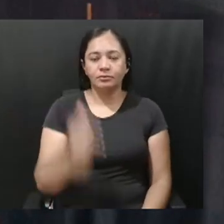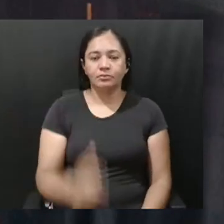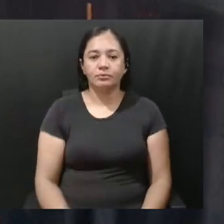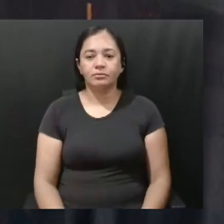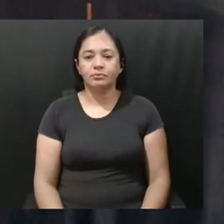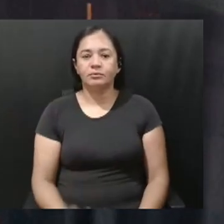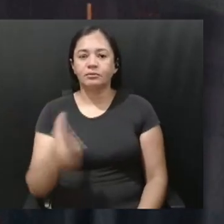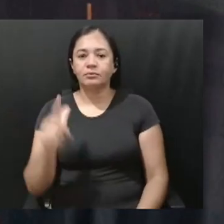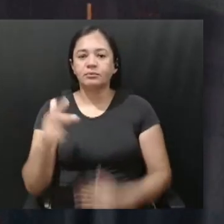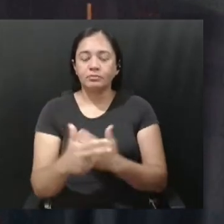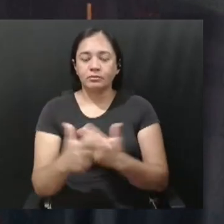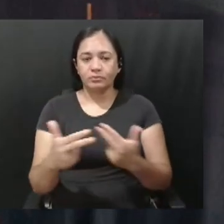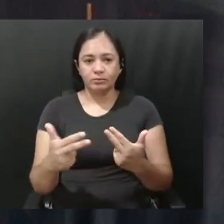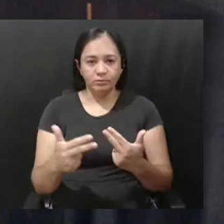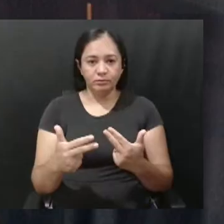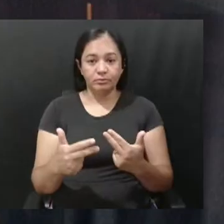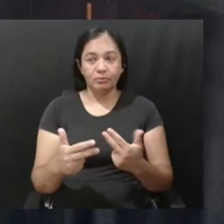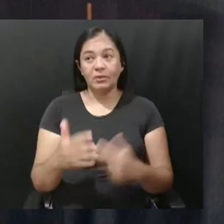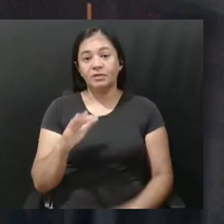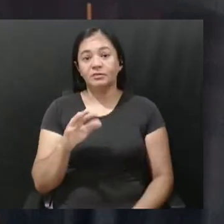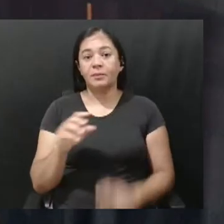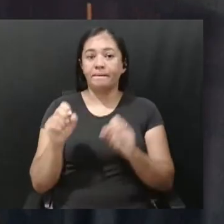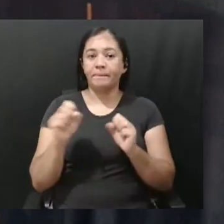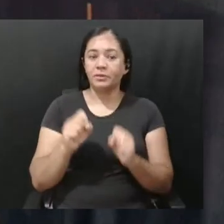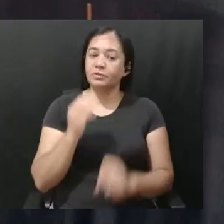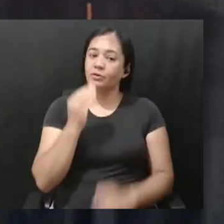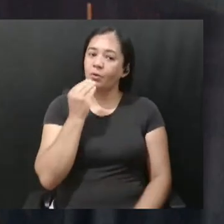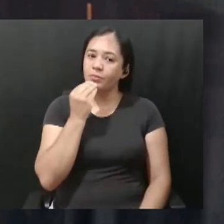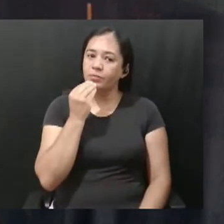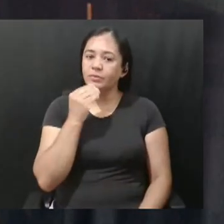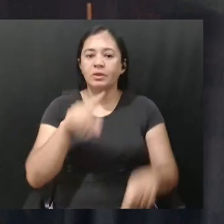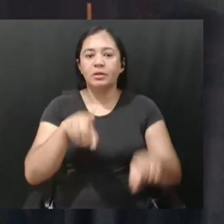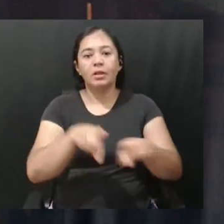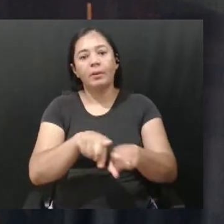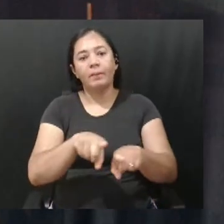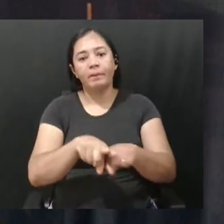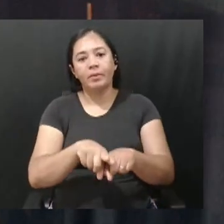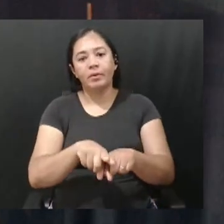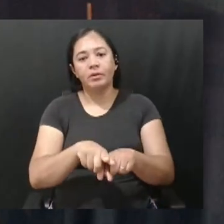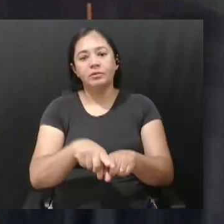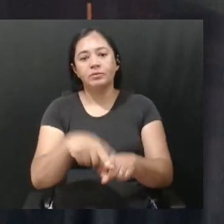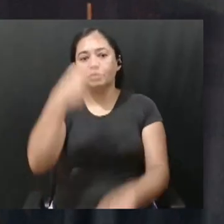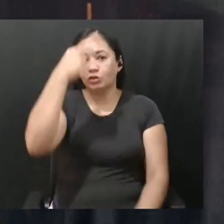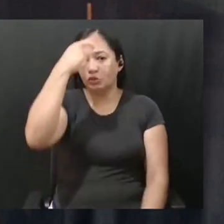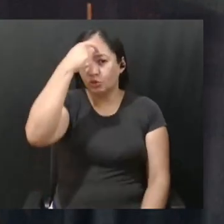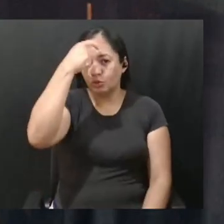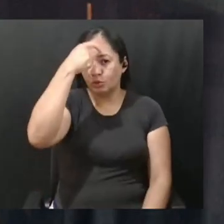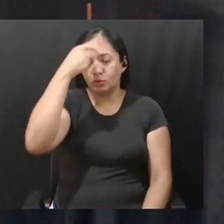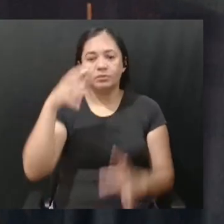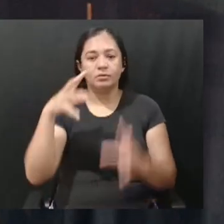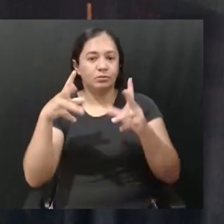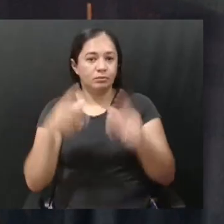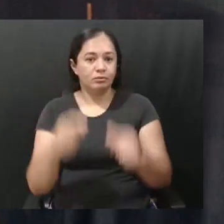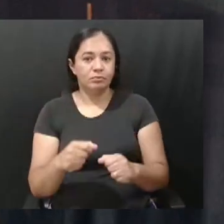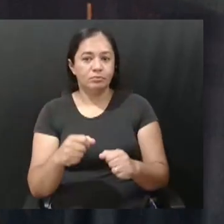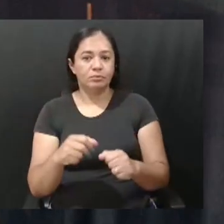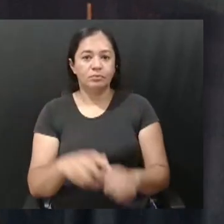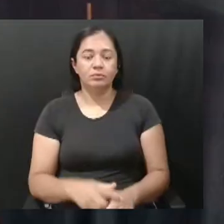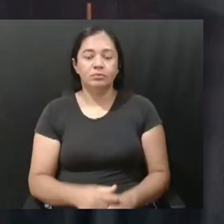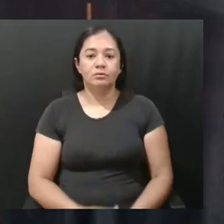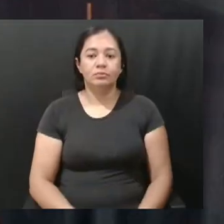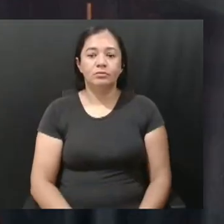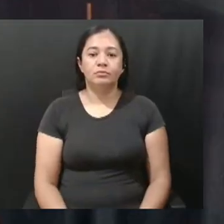de repente pode ser uma oportunidade também de tomar Exato. consciência de tudo isso, né, e Uhum. falar: acho que o fato de eu ir ou não